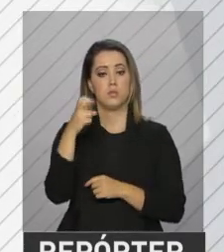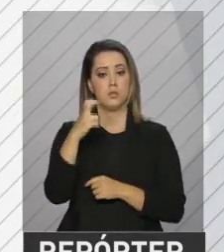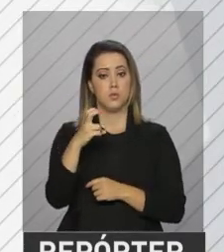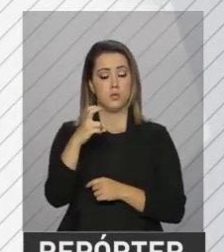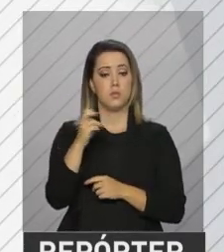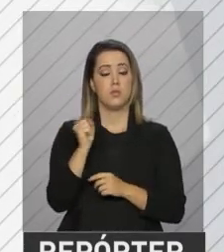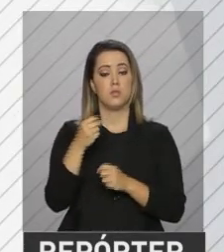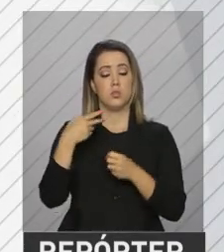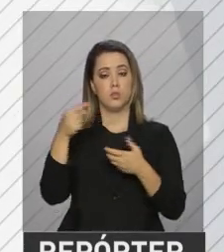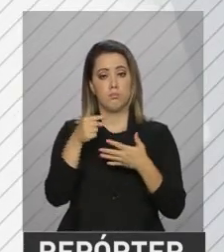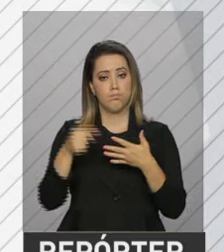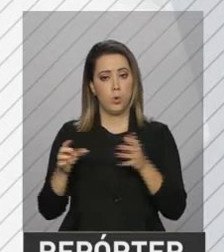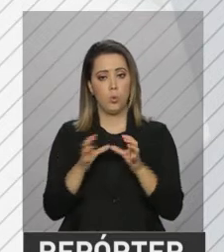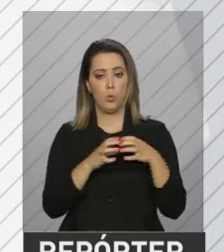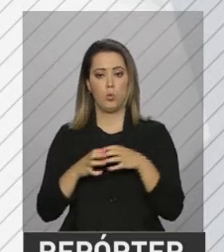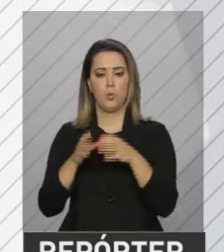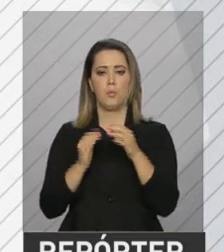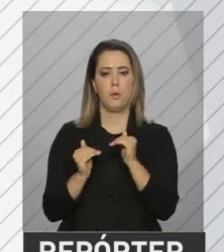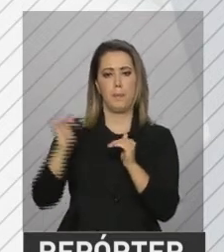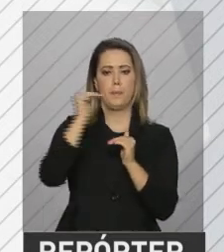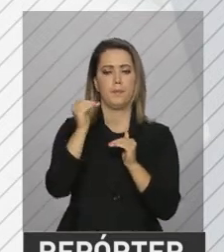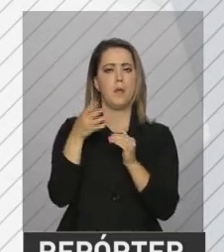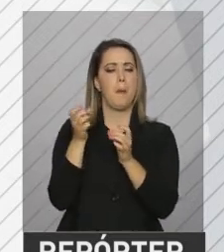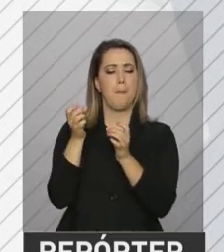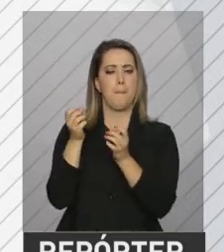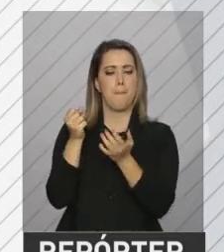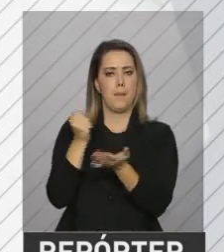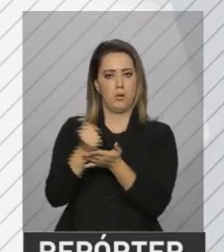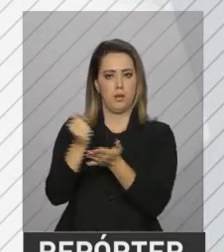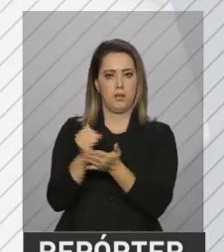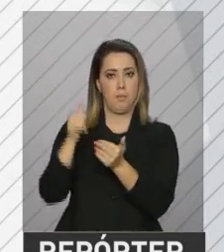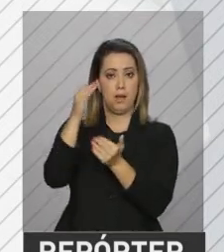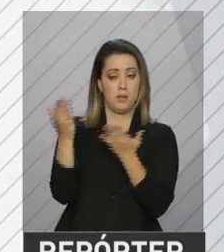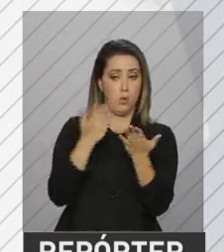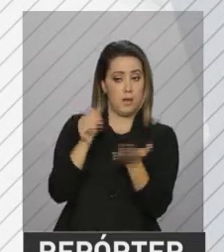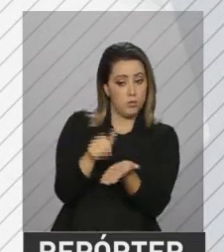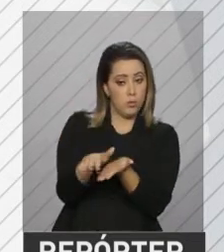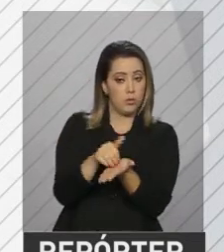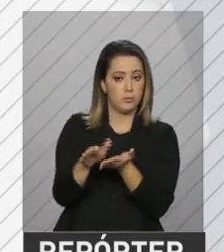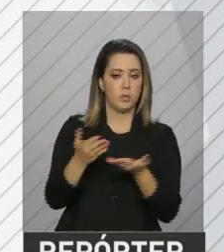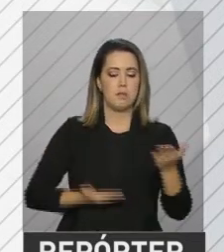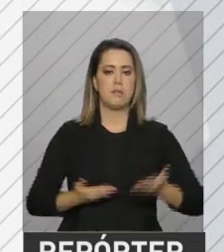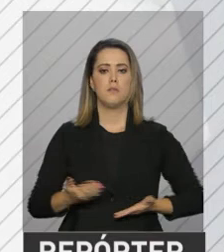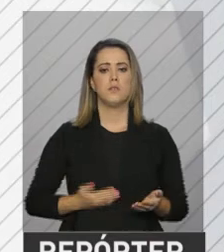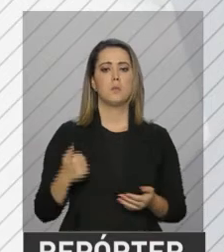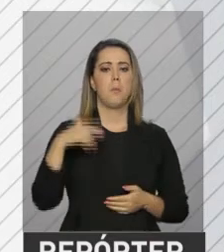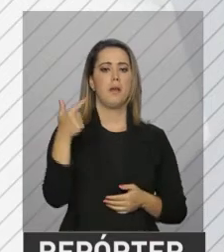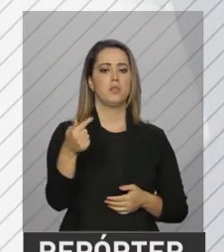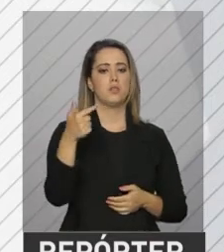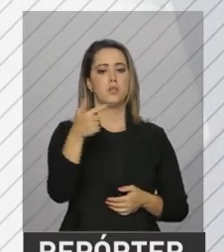da economia empregaram mais do que demitiram o setor de serviços empregou mais de 7.700